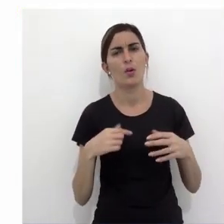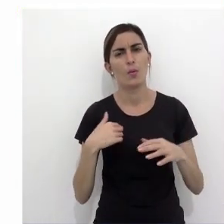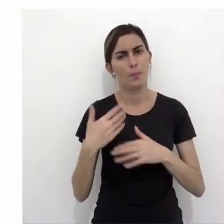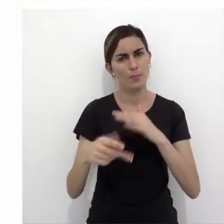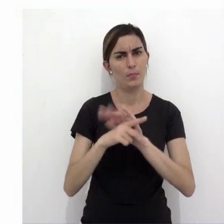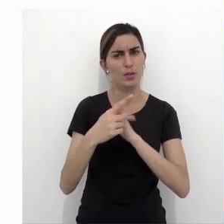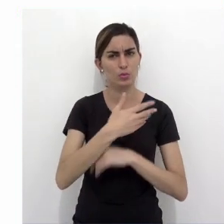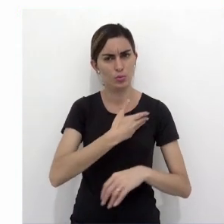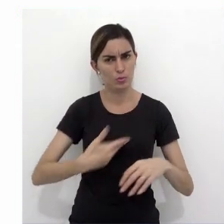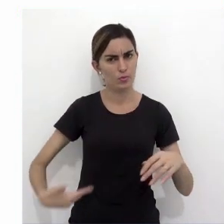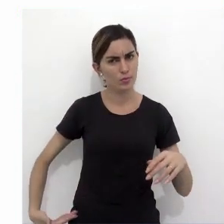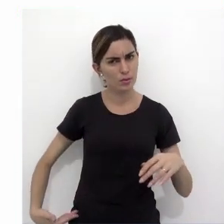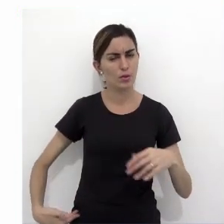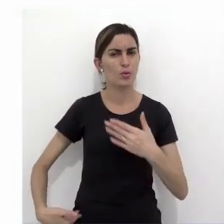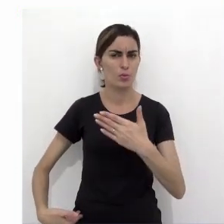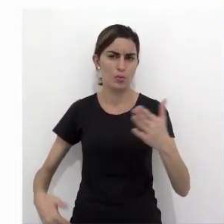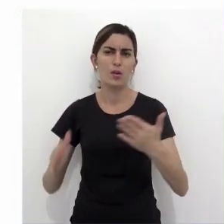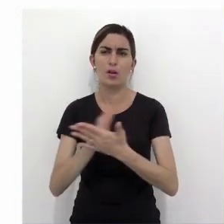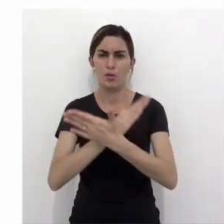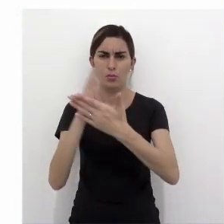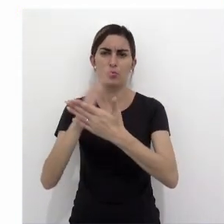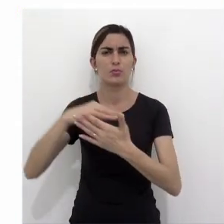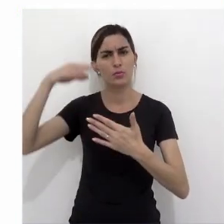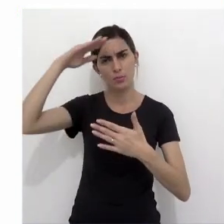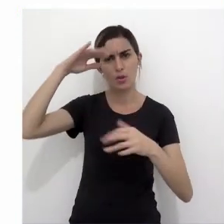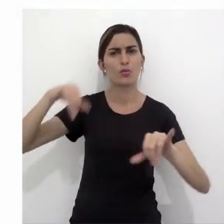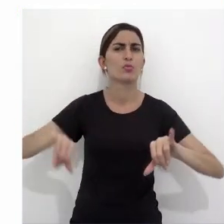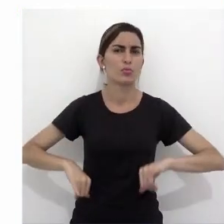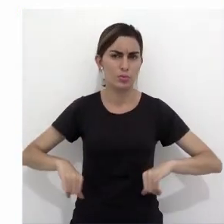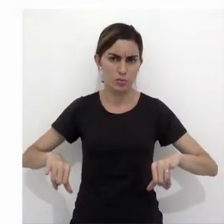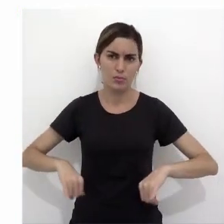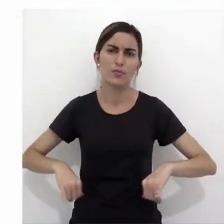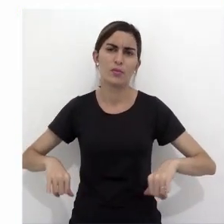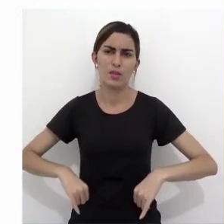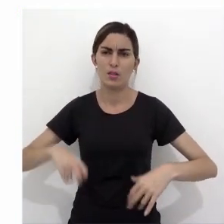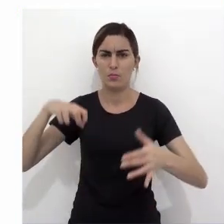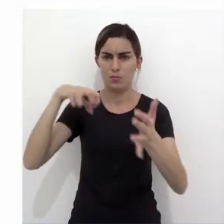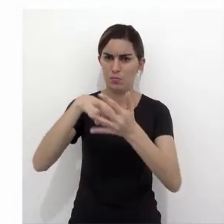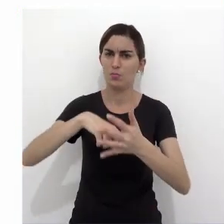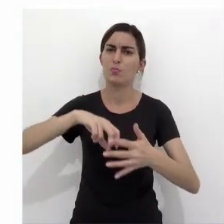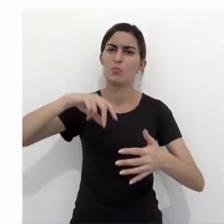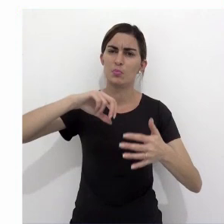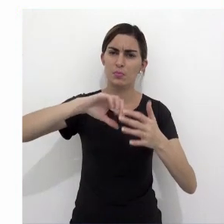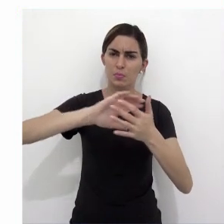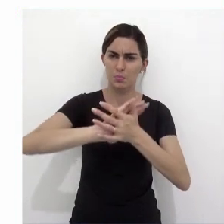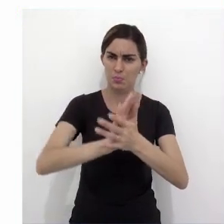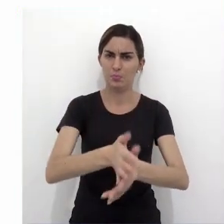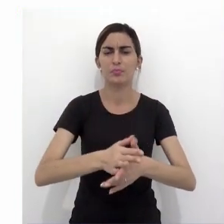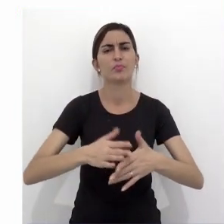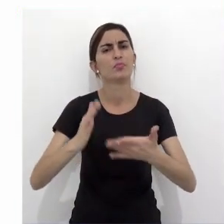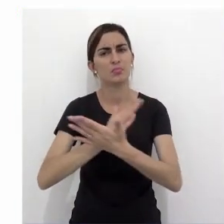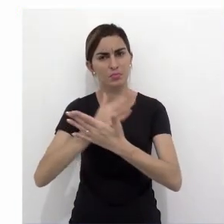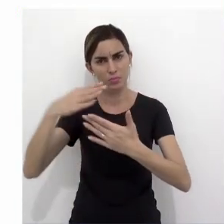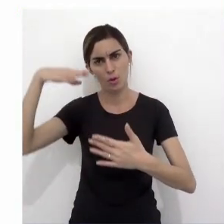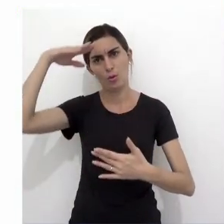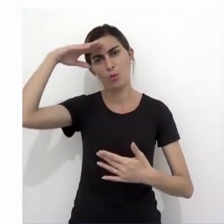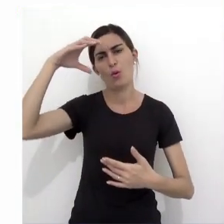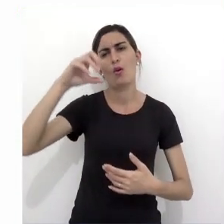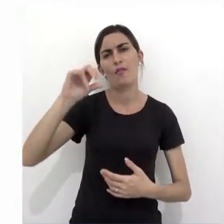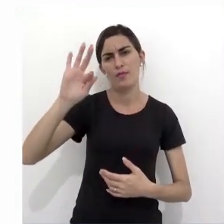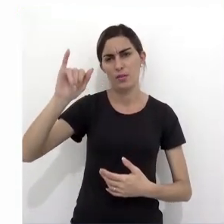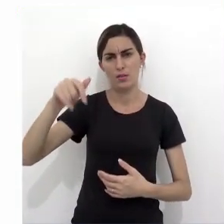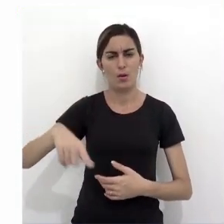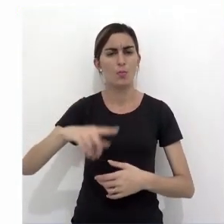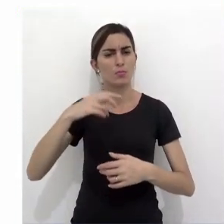governo, alguns militares sofreram punições. Certo? Alguns oficiais que se